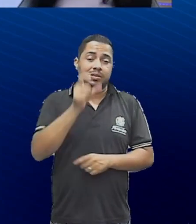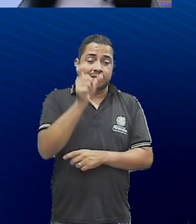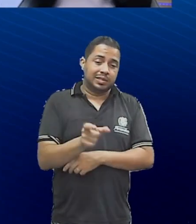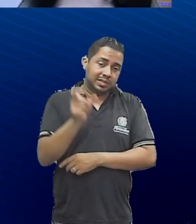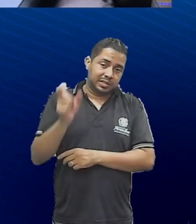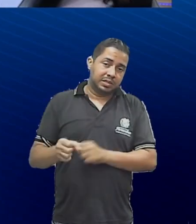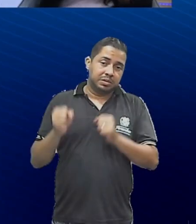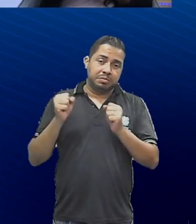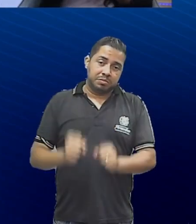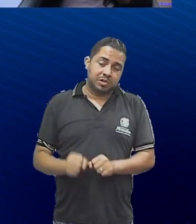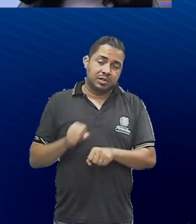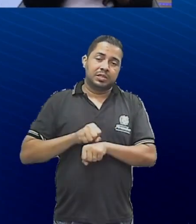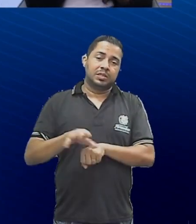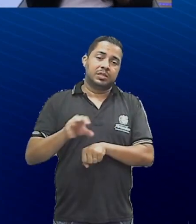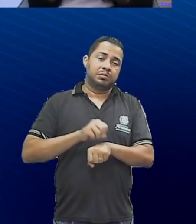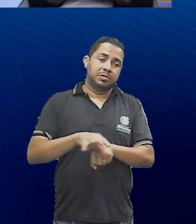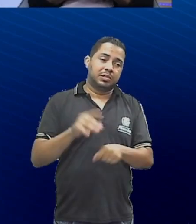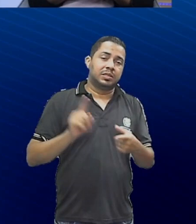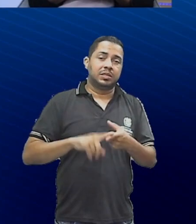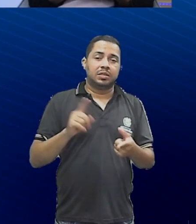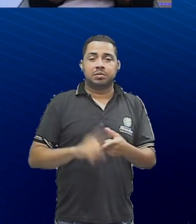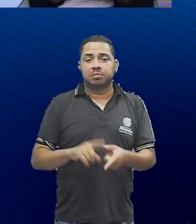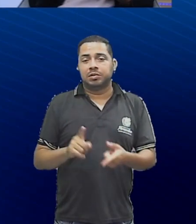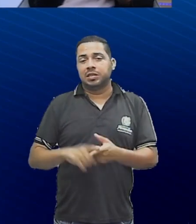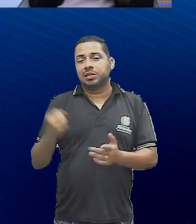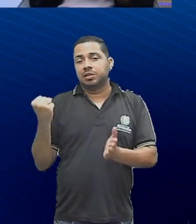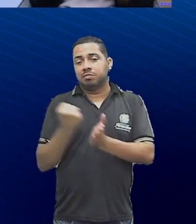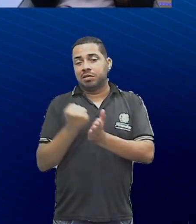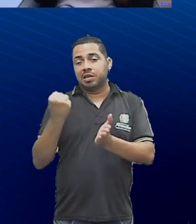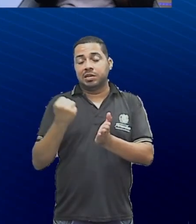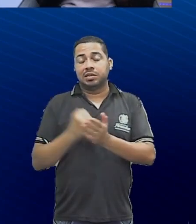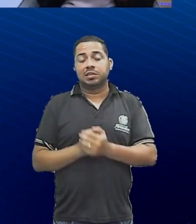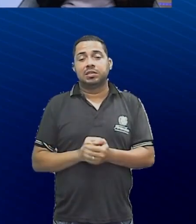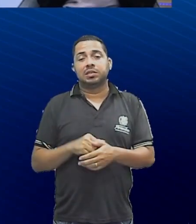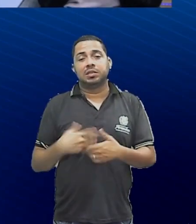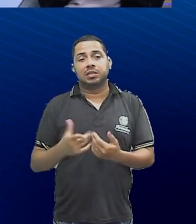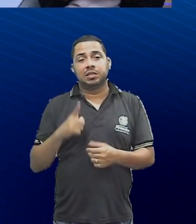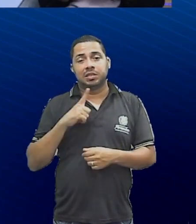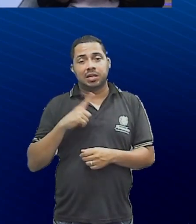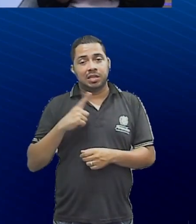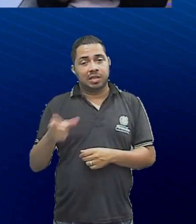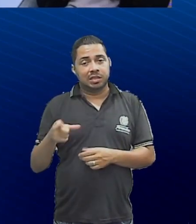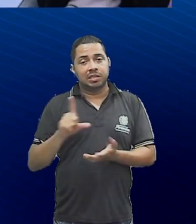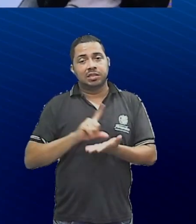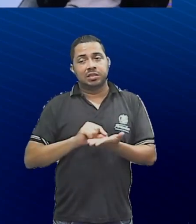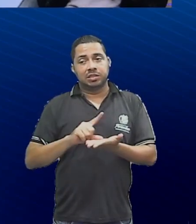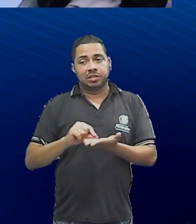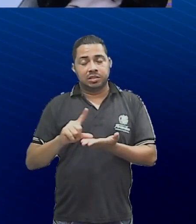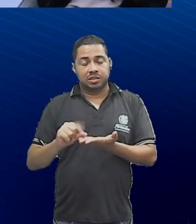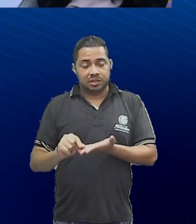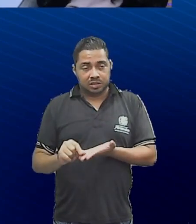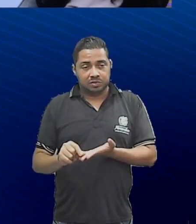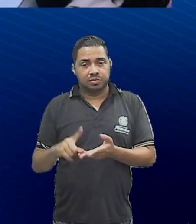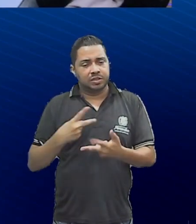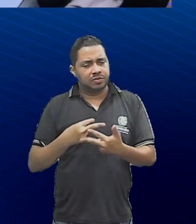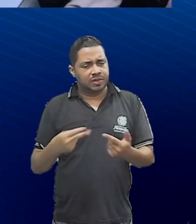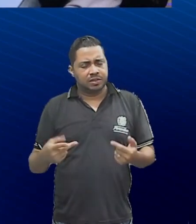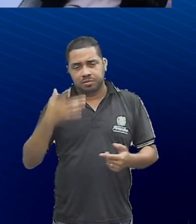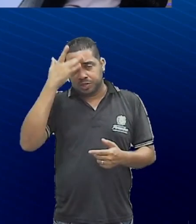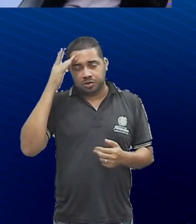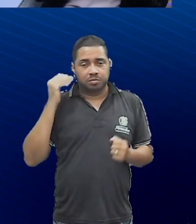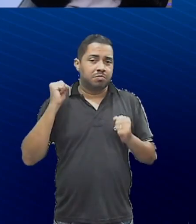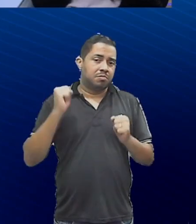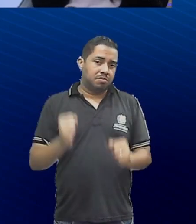clientes possam distribuir também a sua marca, porque a partir do momento que está ali no digital, diversas pessoas